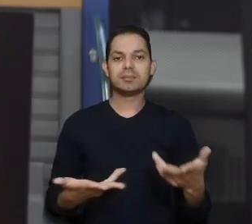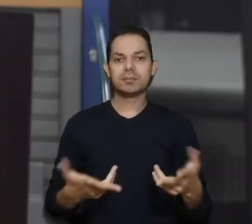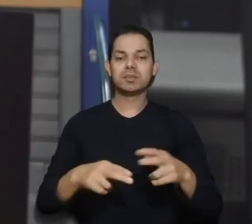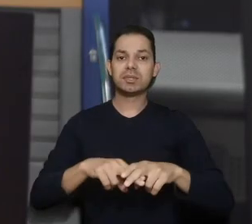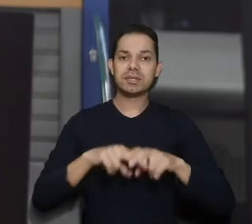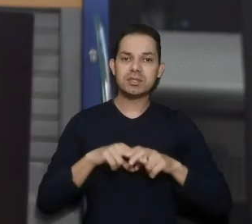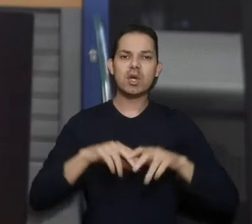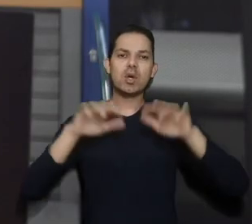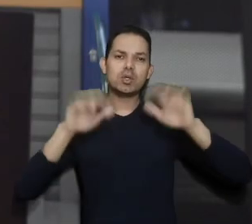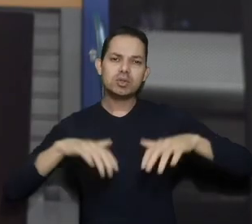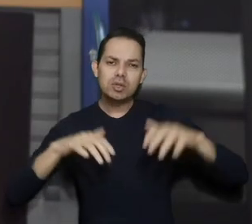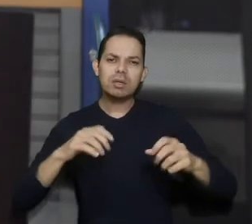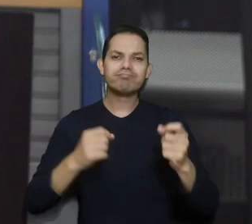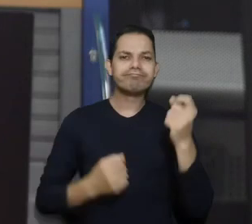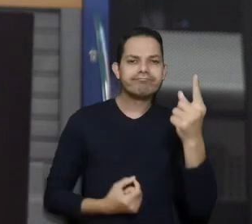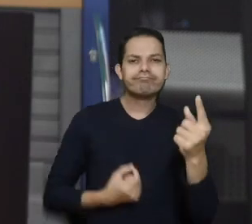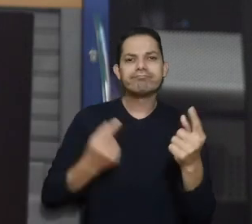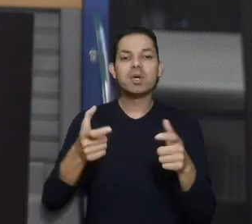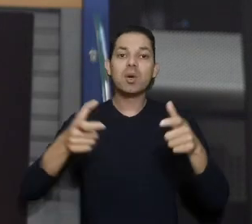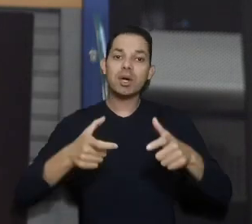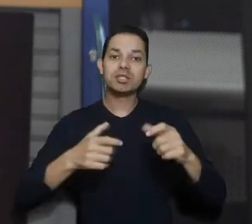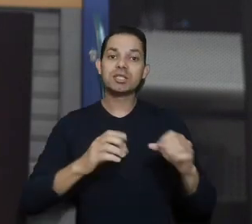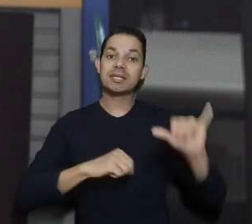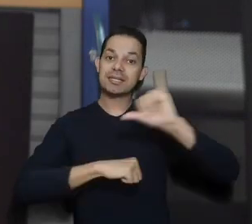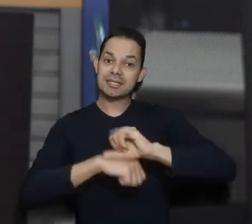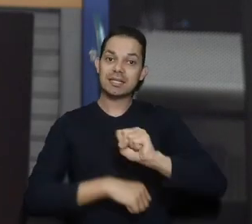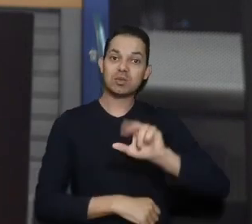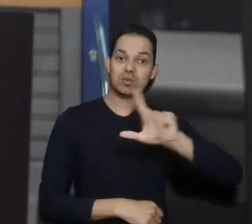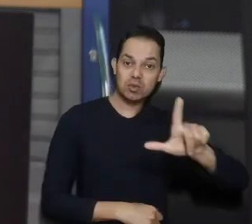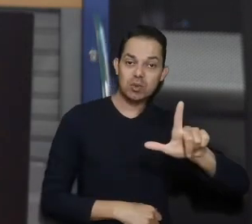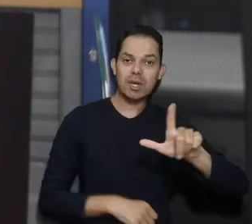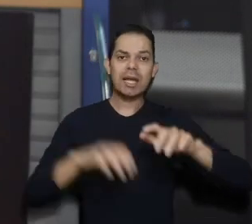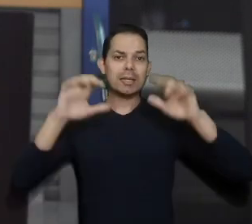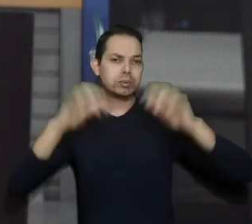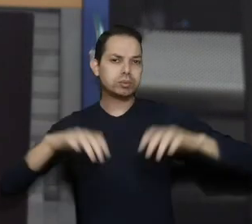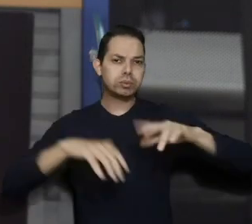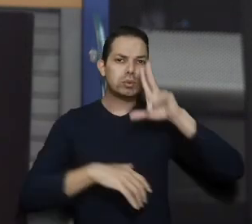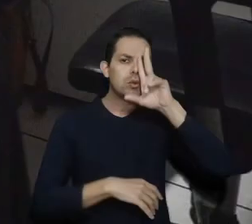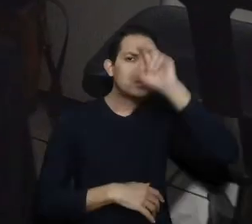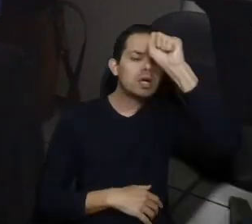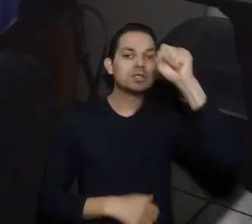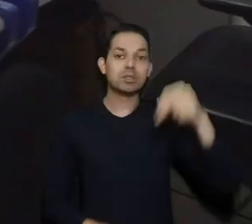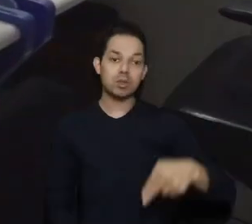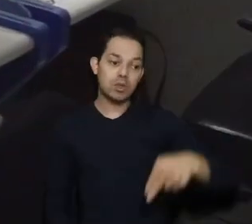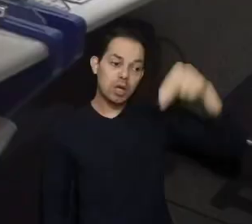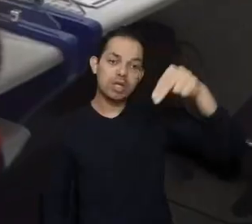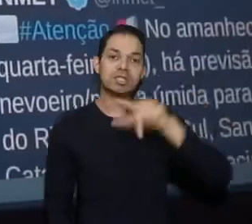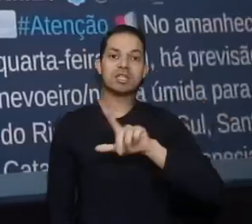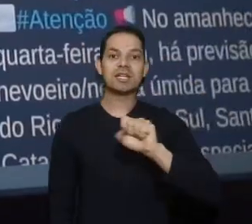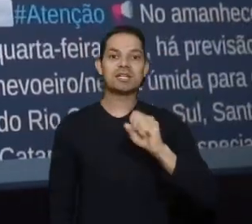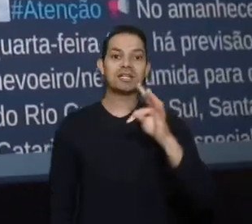Portanto, são esperadas chuvas escassas na região centro-sul e chuvas mais abundantes nos extremos